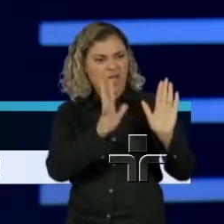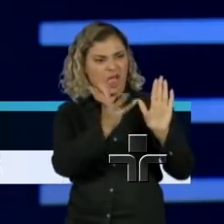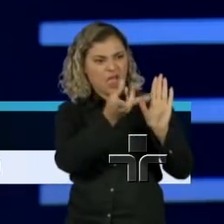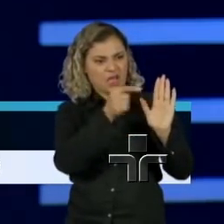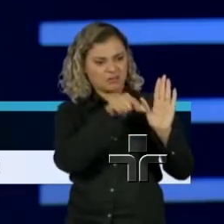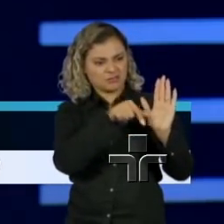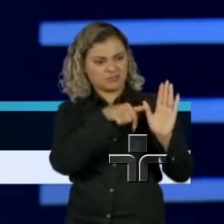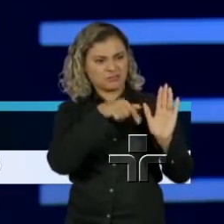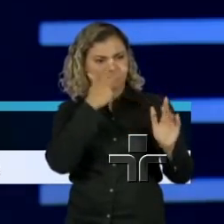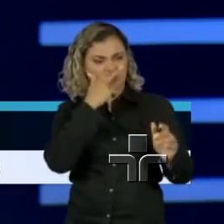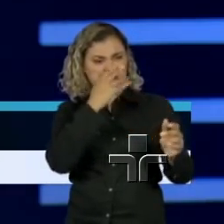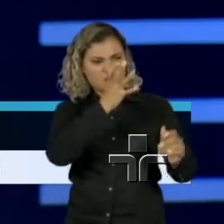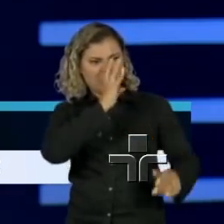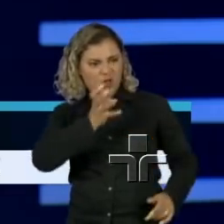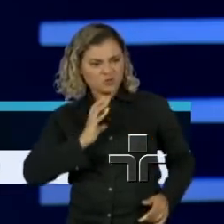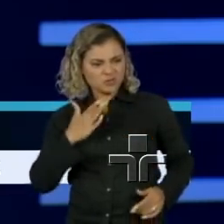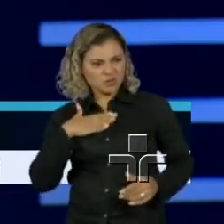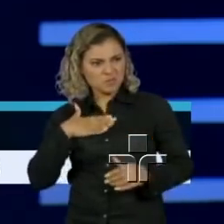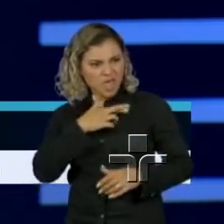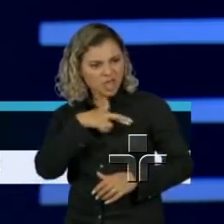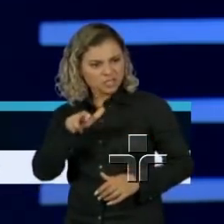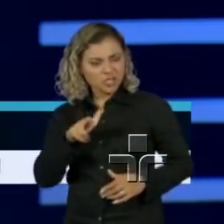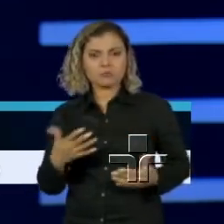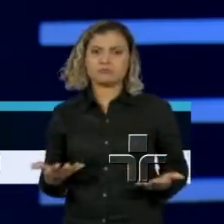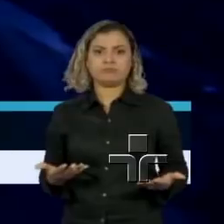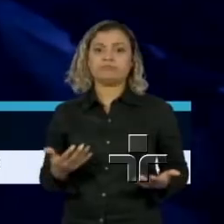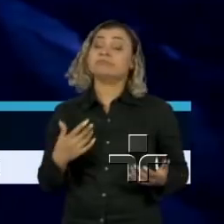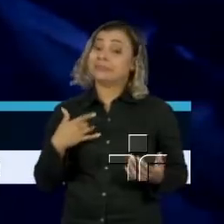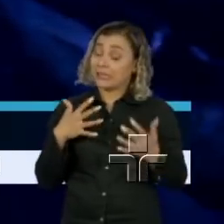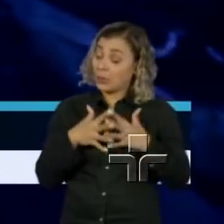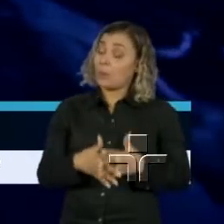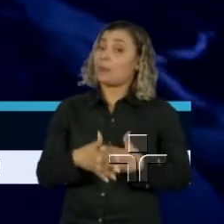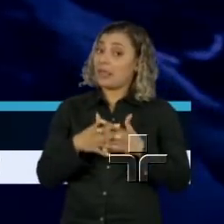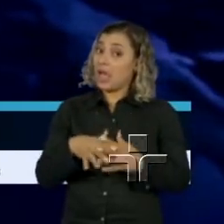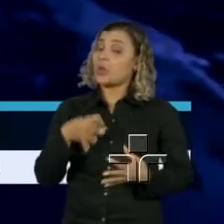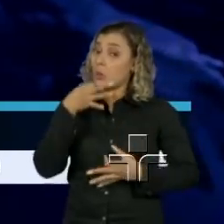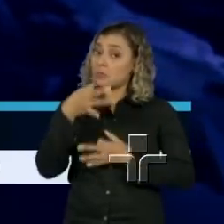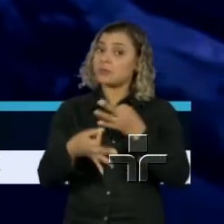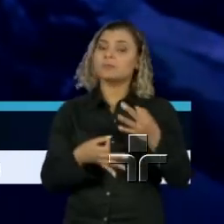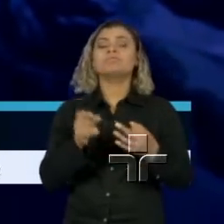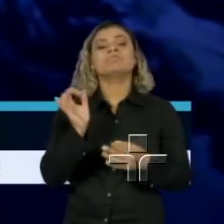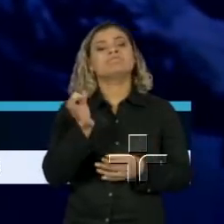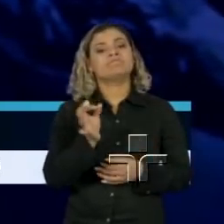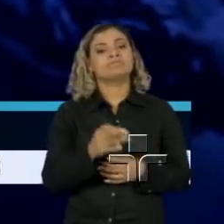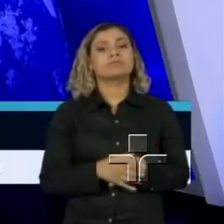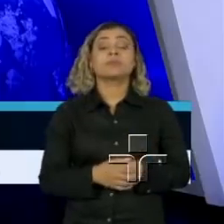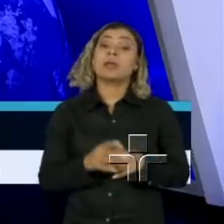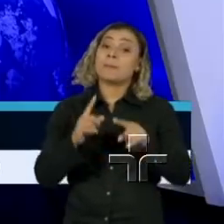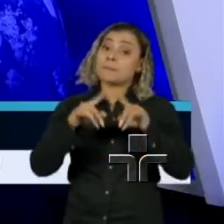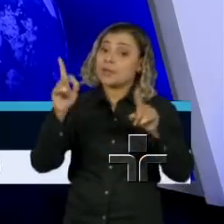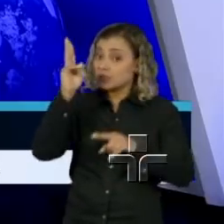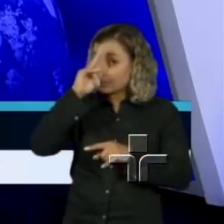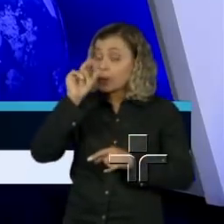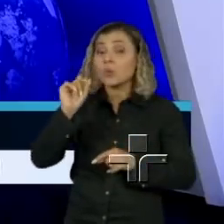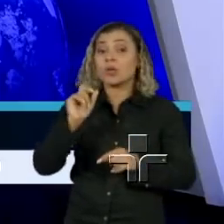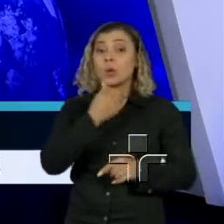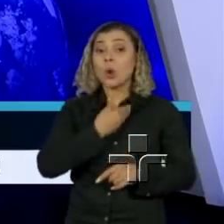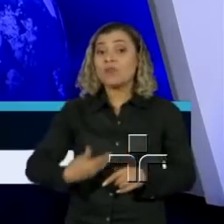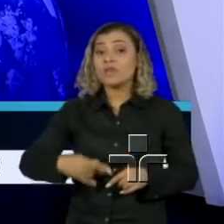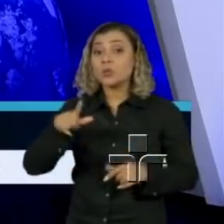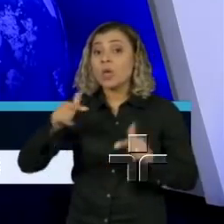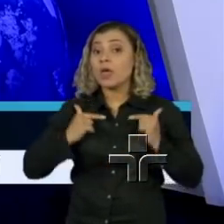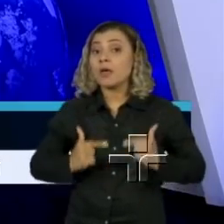artística está ferindo a sua forma de ver o mundo, né? É um negócio complicado. Os dogmas religiosos, os dogmas religiosos. Agora, tem que lembrar que o Estado é laico. Então, vamos